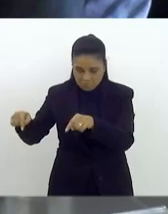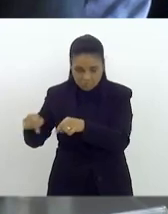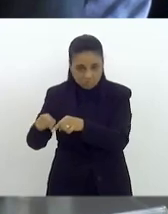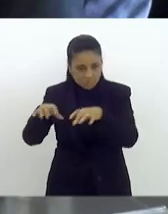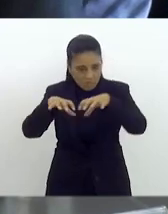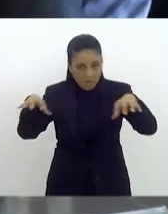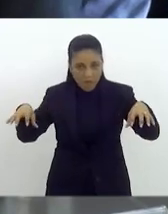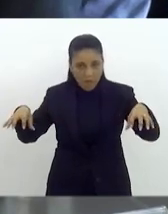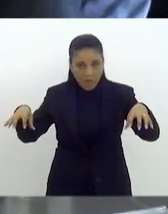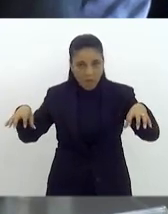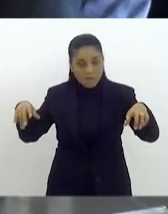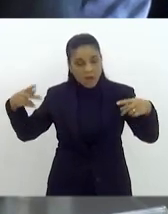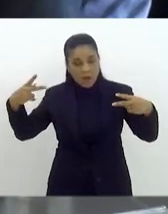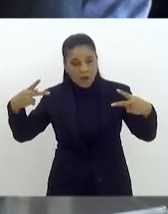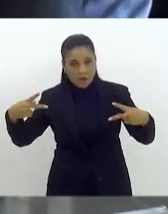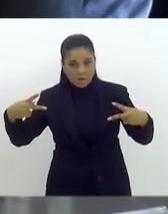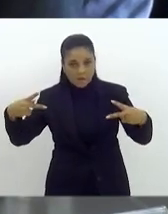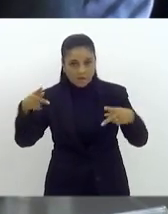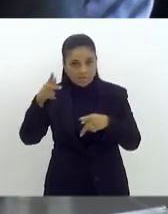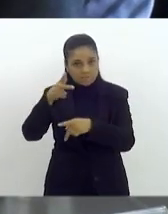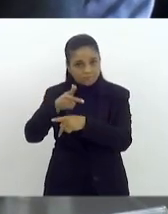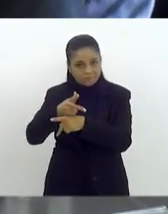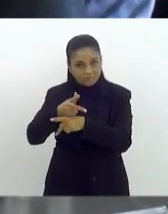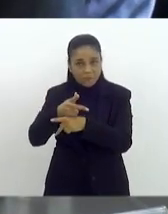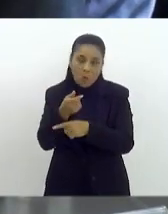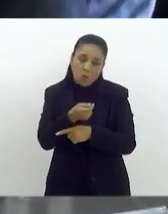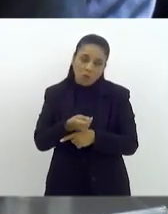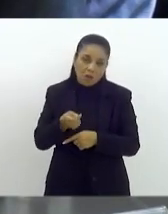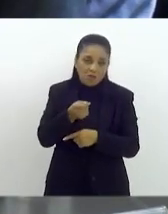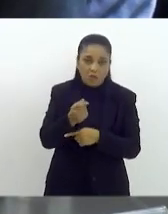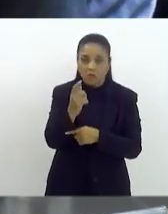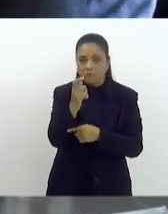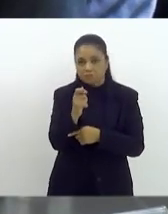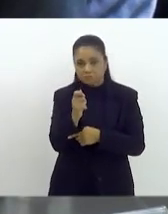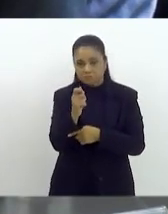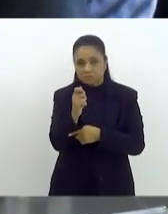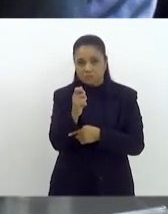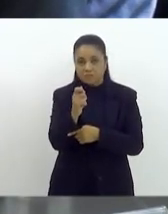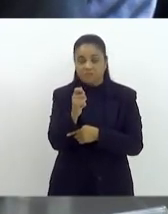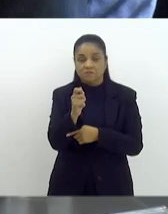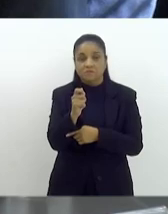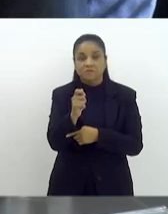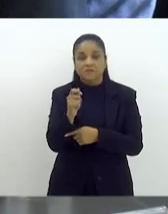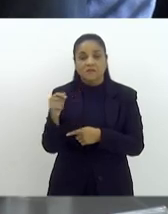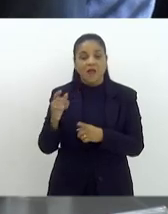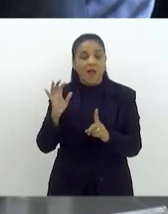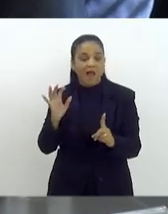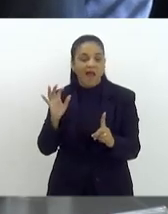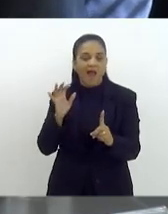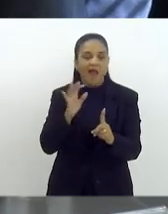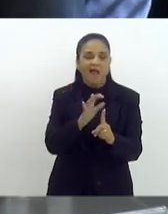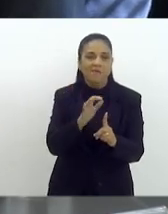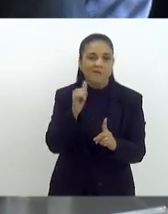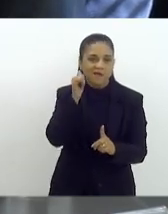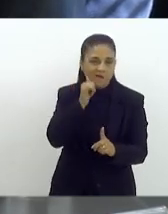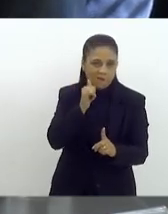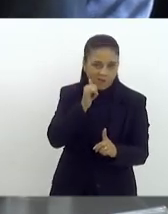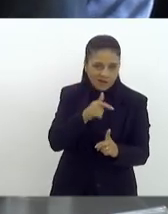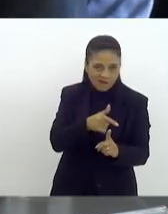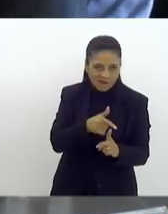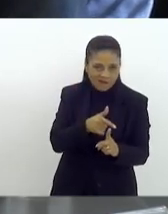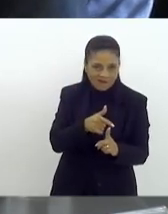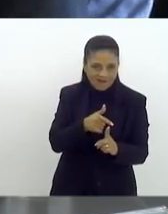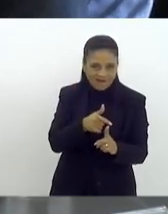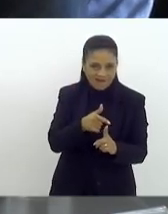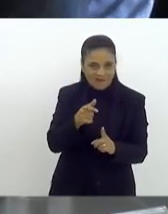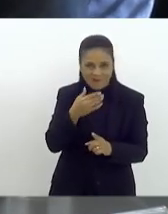conectadas através de uma câmera ou de um telefone que seja e o autor simplesmente ele ameaça essa mulher por exemplo ele pode ter